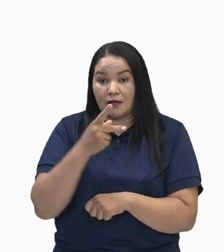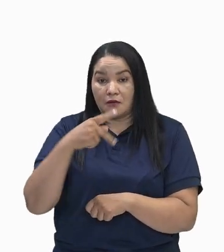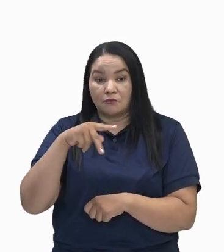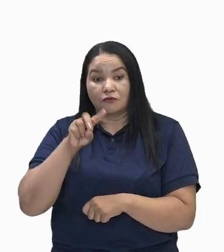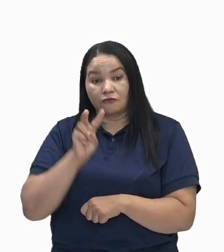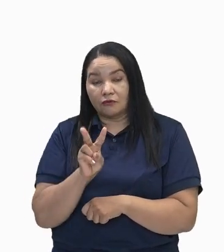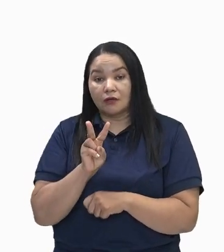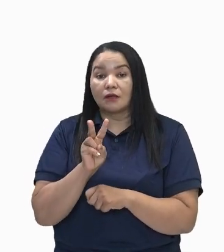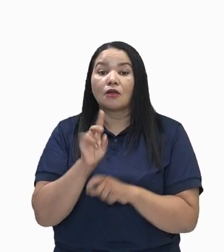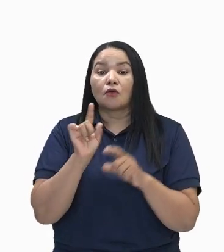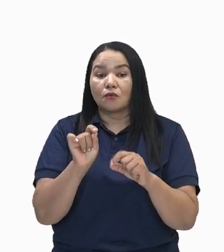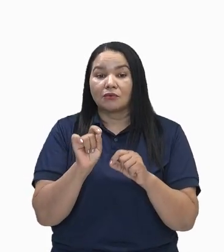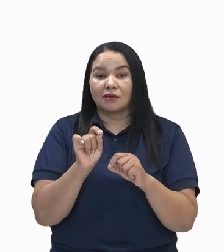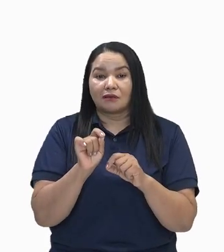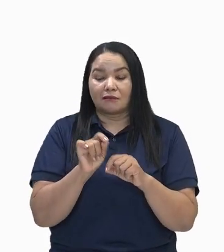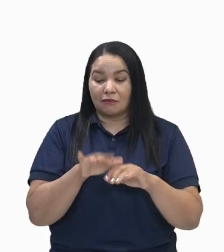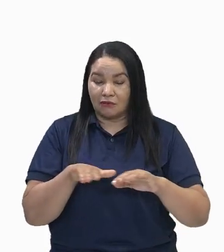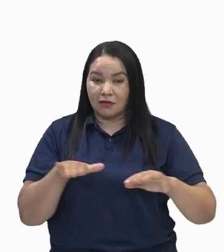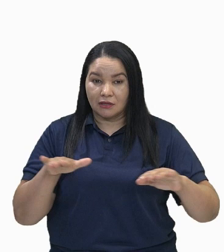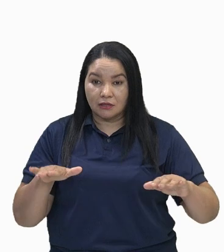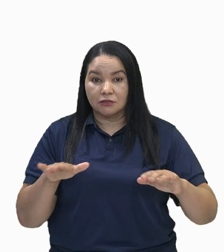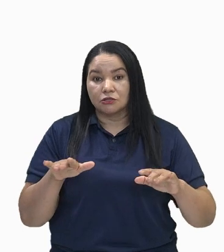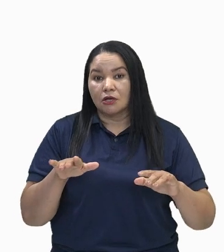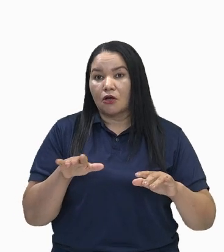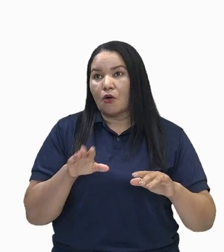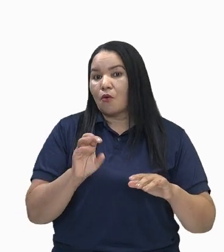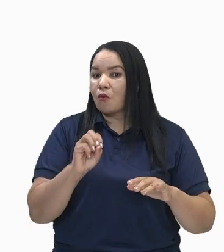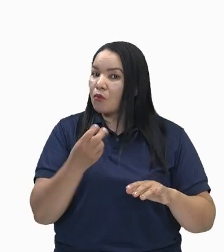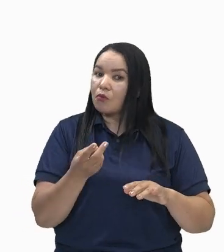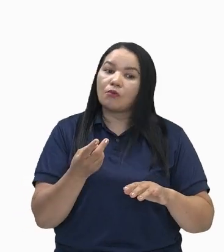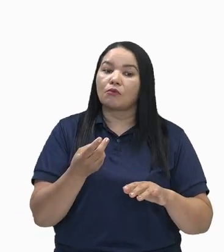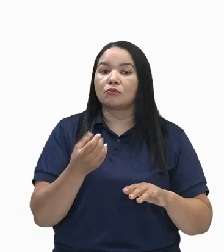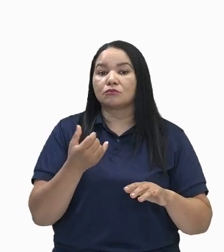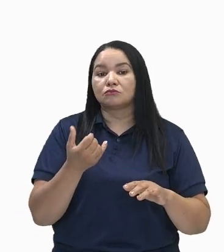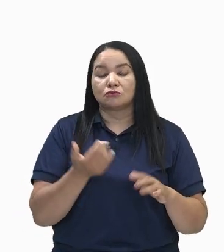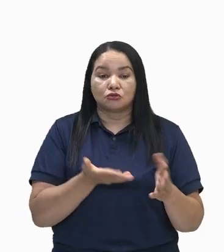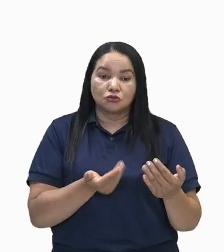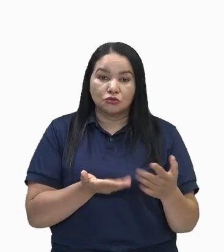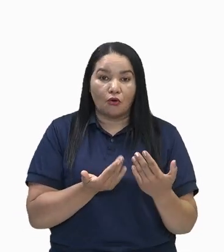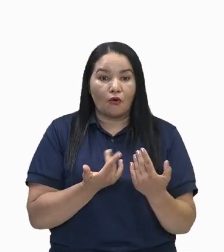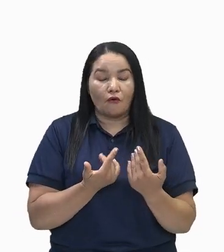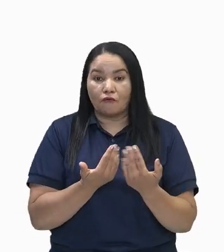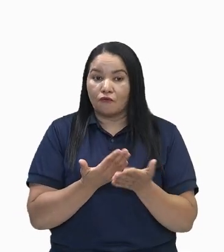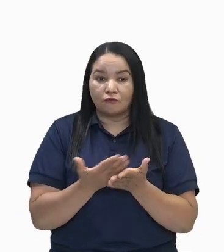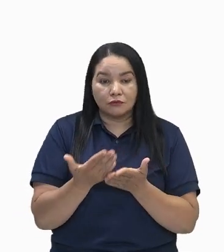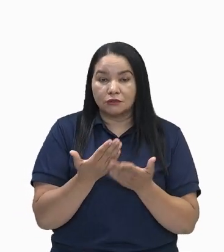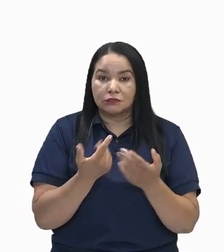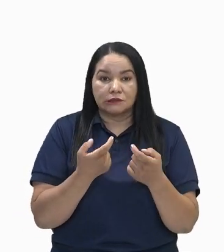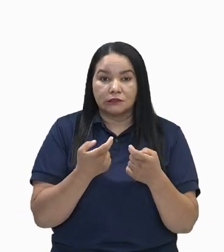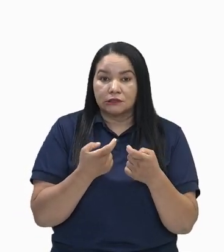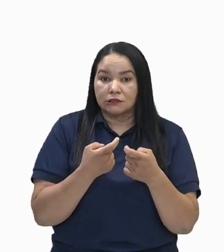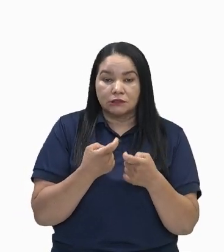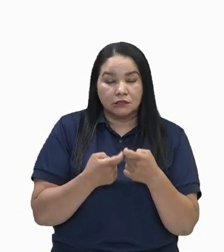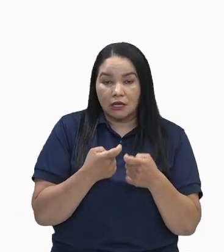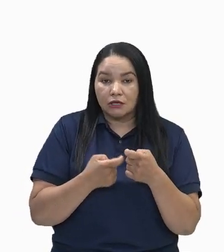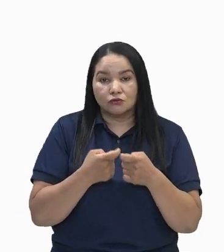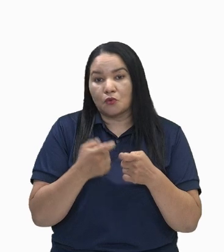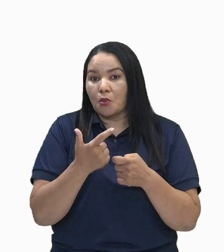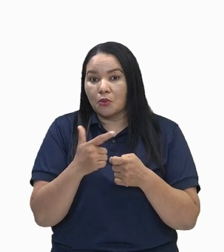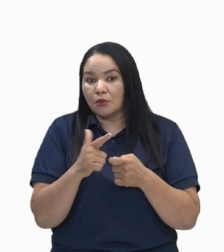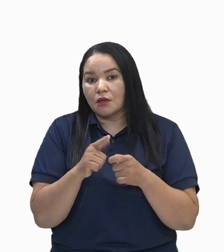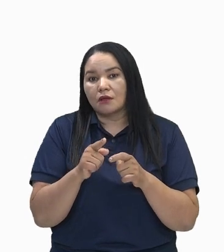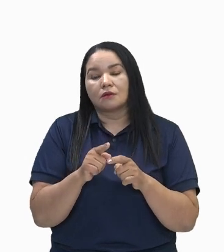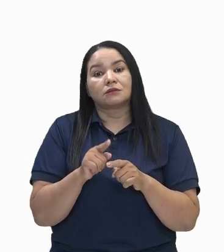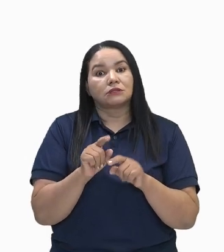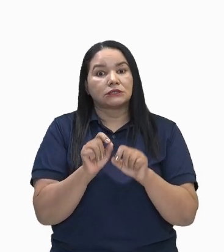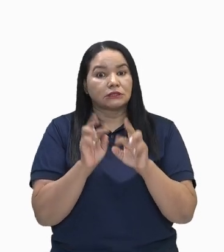que a criança vai iniciar um ato sexual. Eu espero, né, que você tenha